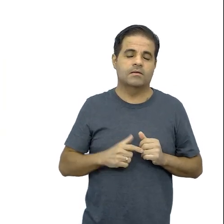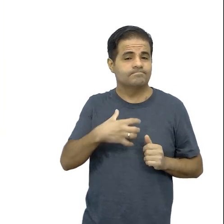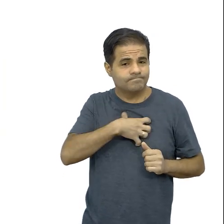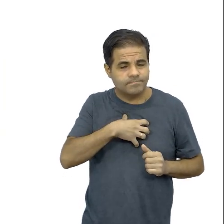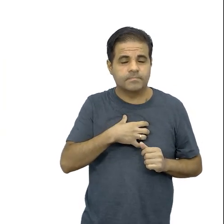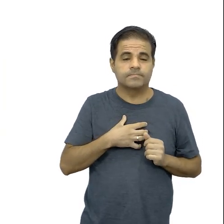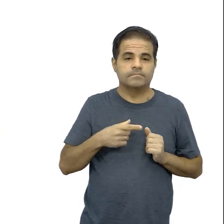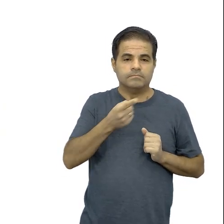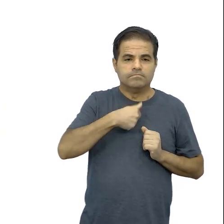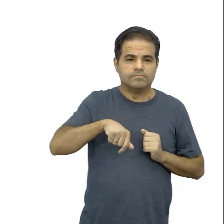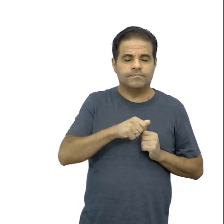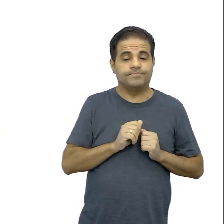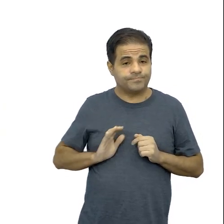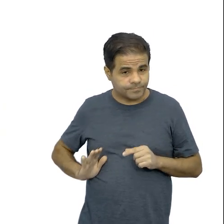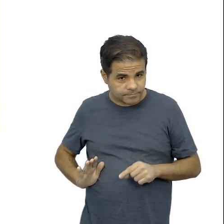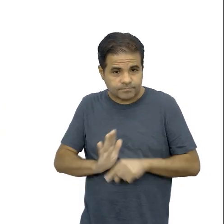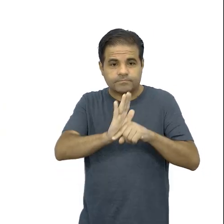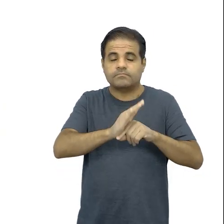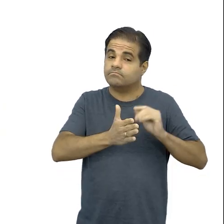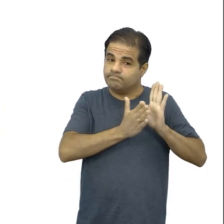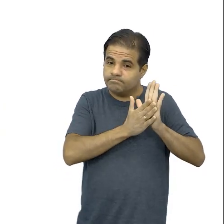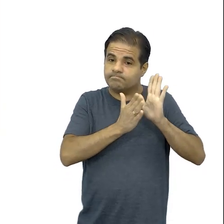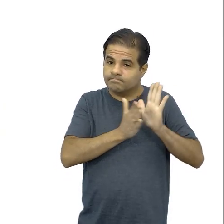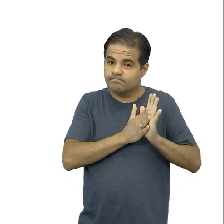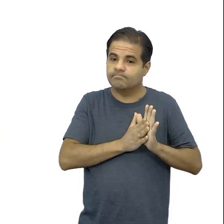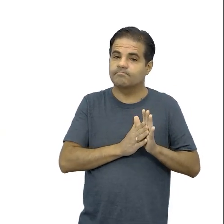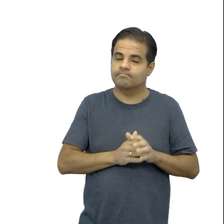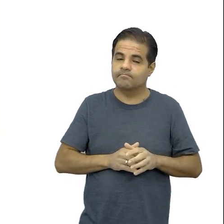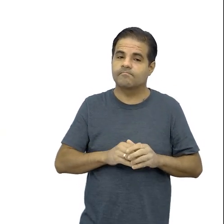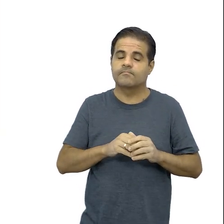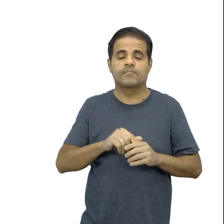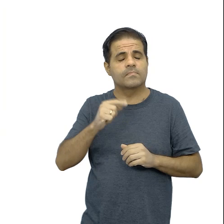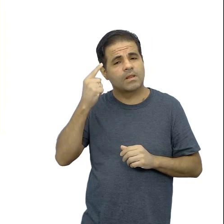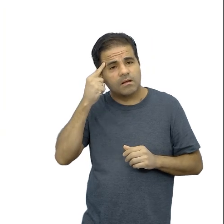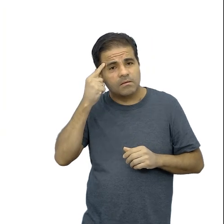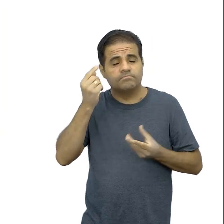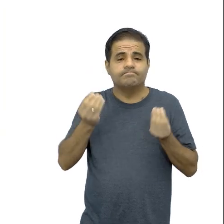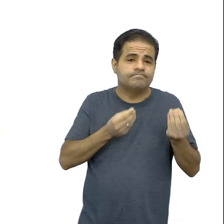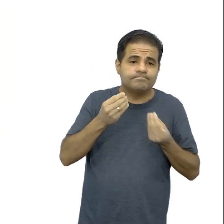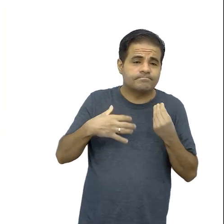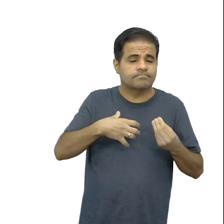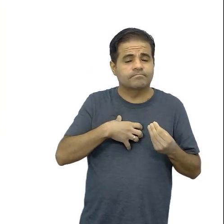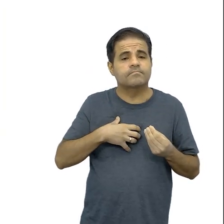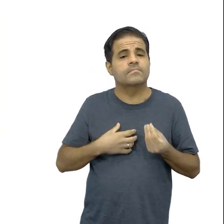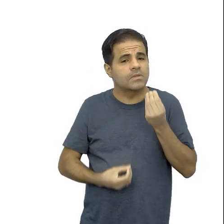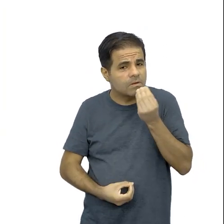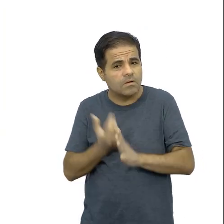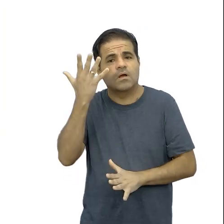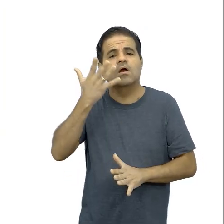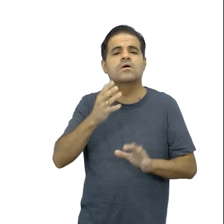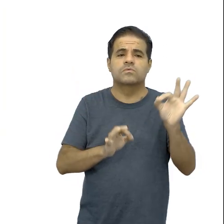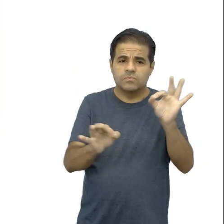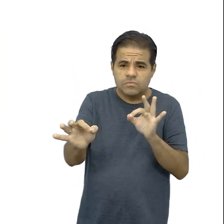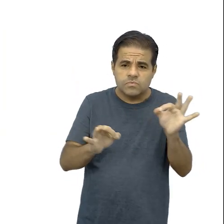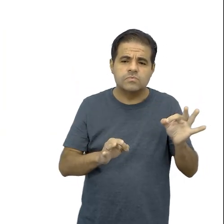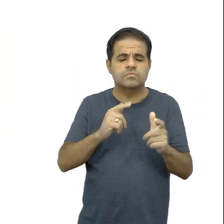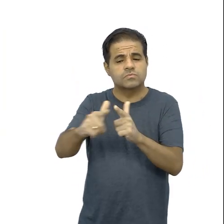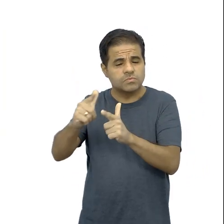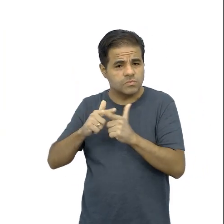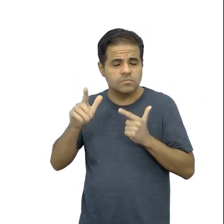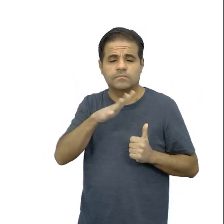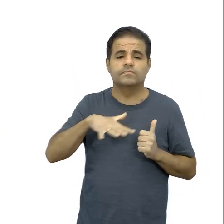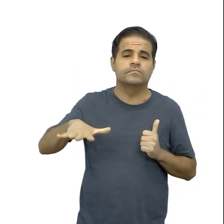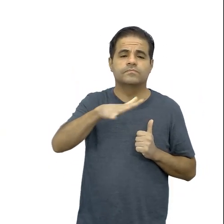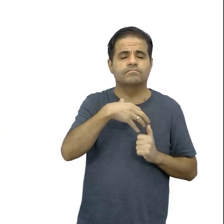a favorecer o estabelecimento de conjecturas, a formulação e a resolução de